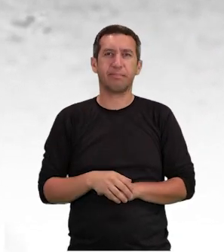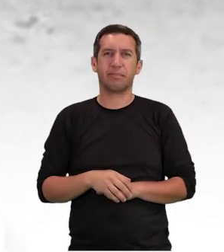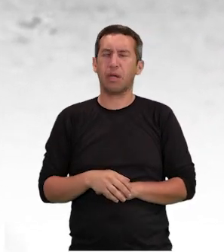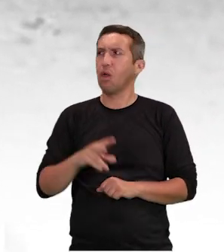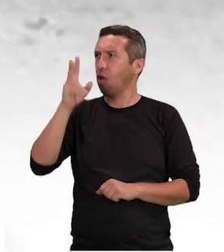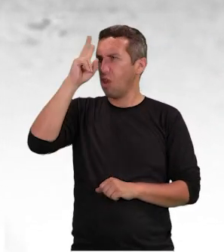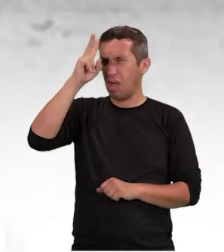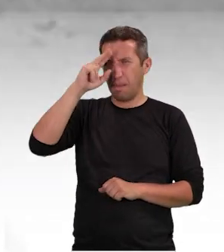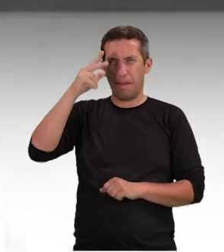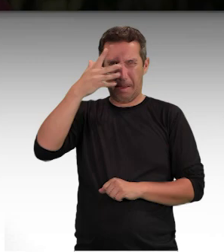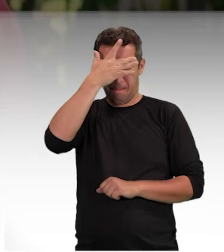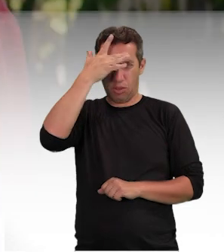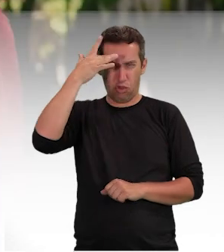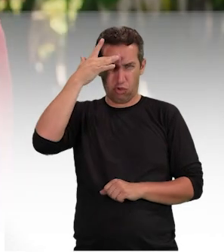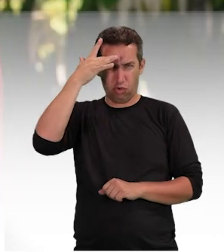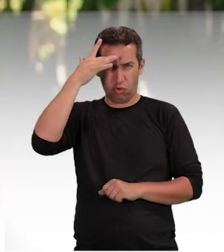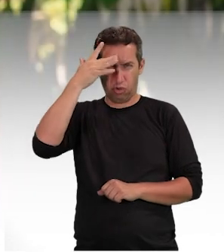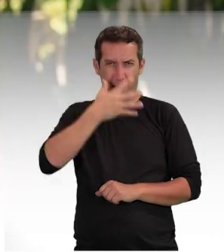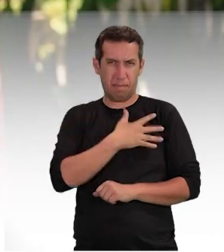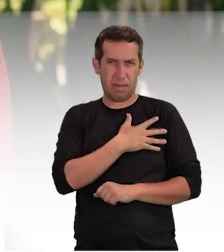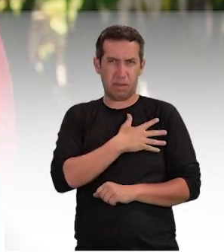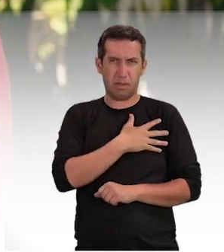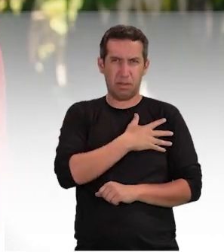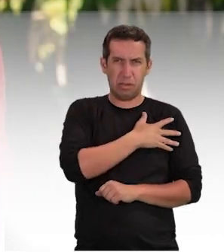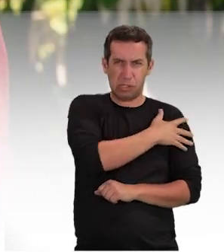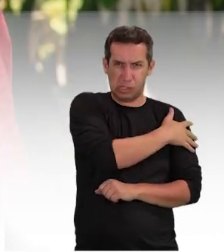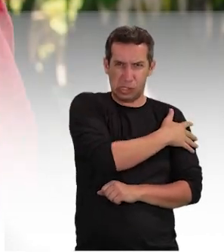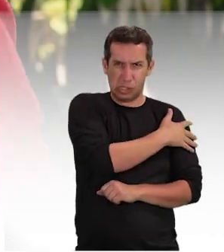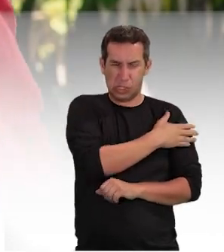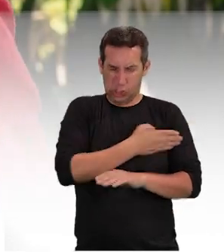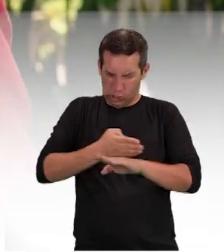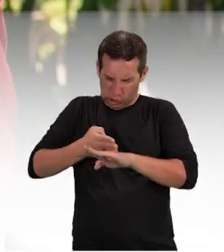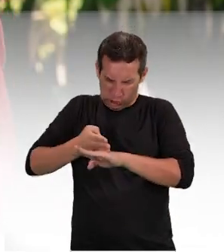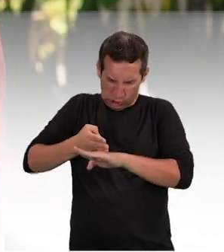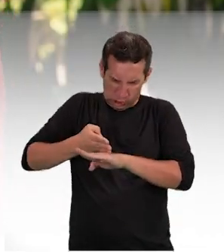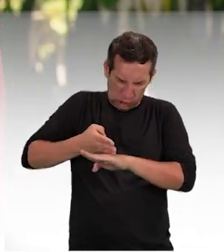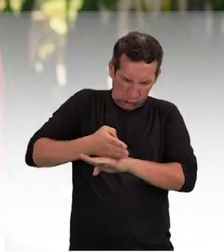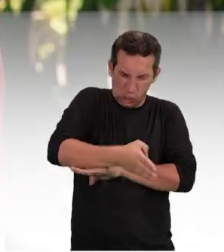Os militares entraram aqui na terra dos Vaivirirí-Atrari em